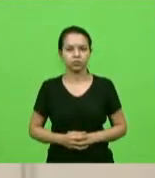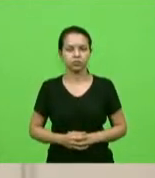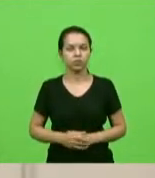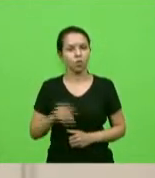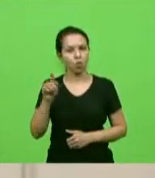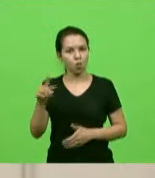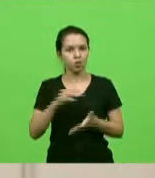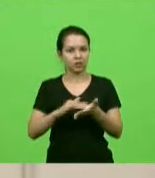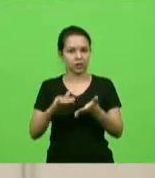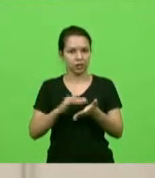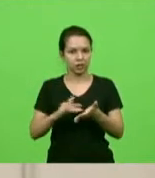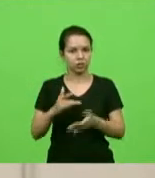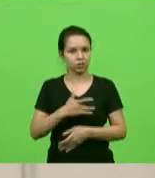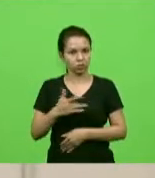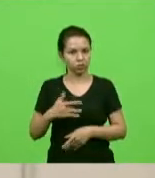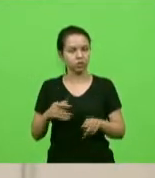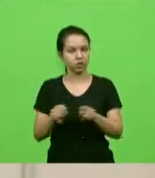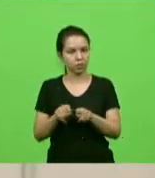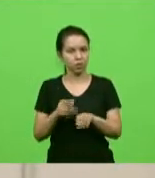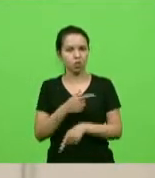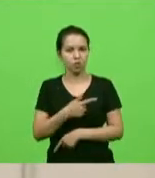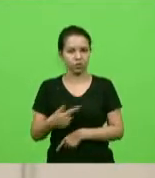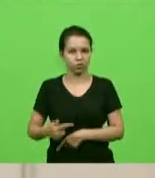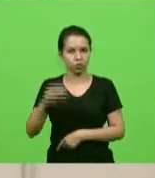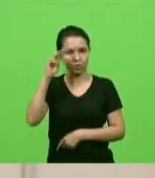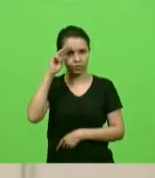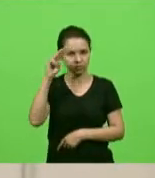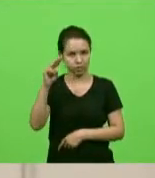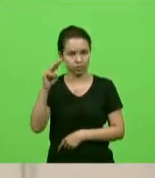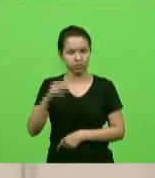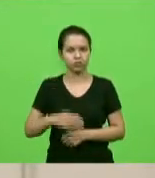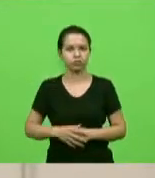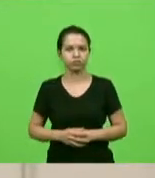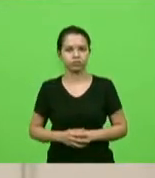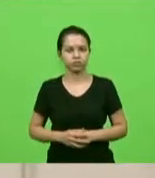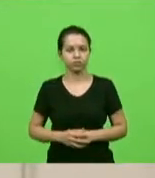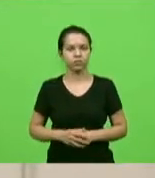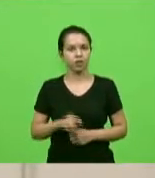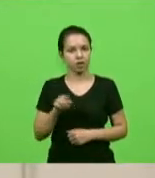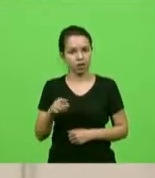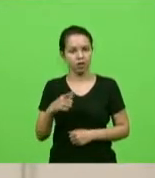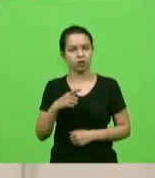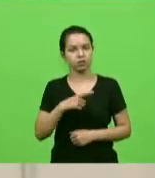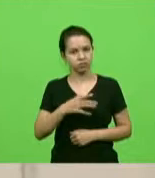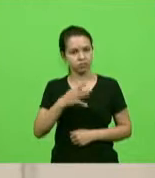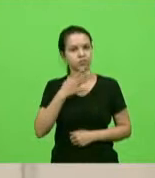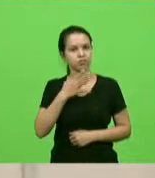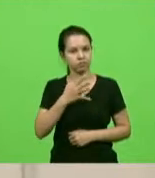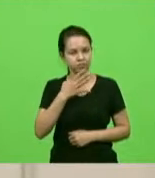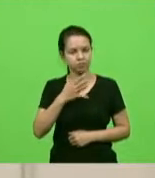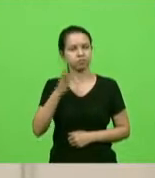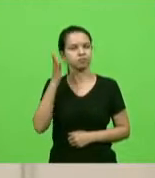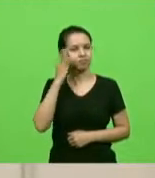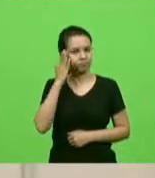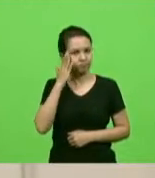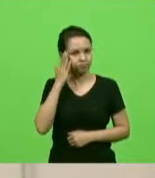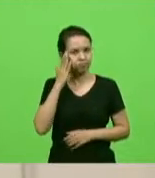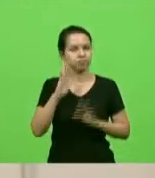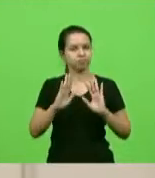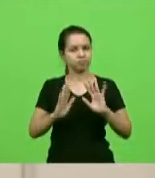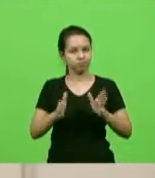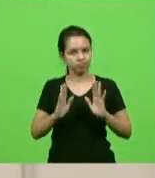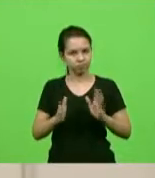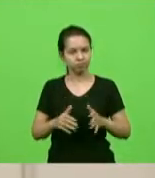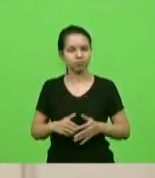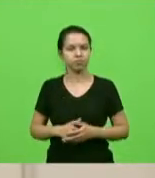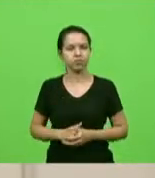o secretário da Saúde como governador, eles tinham conhecimento. Tanto